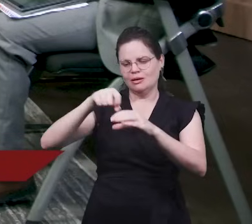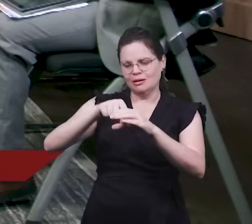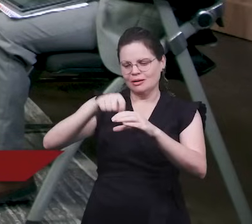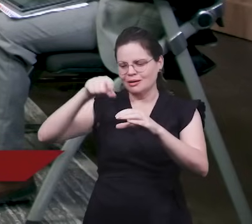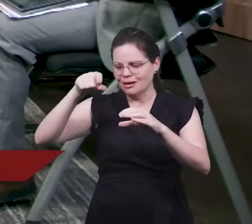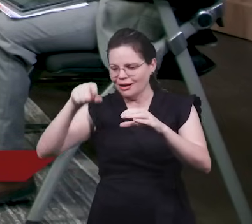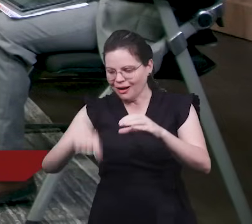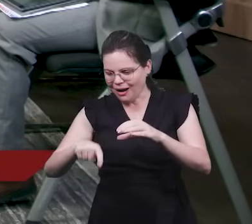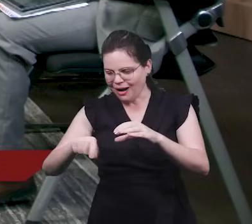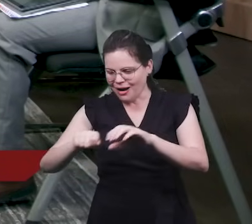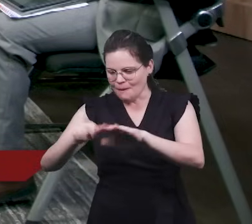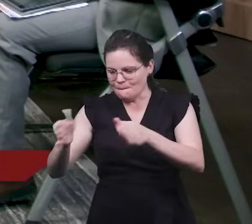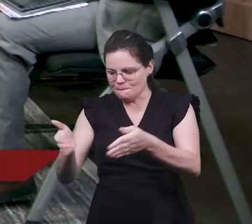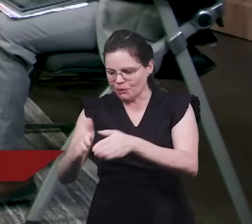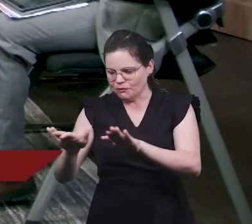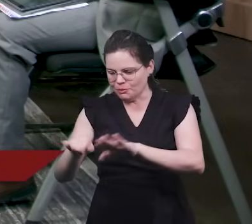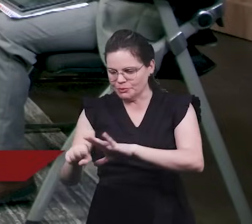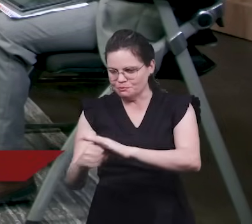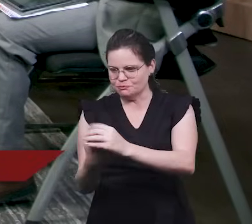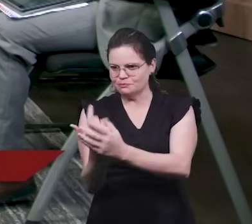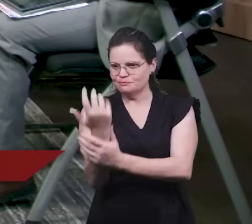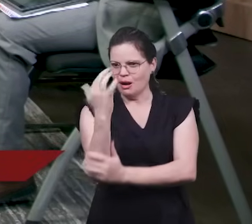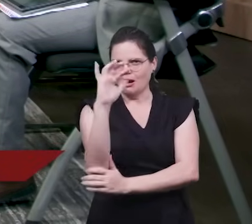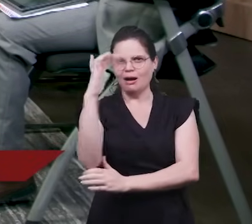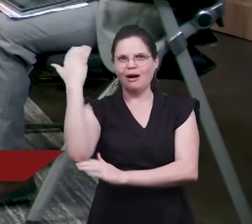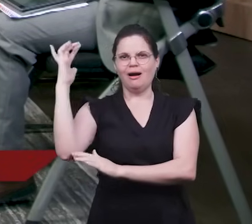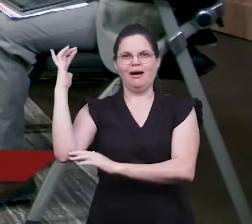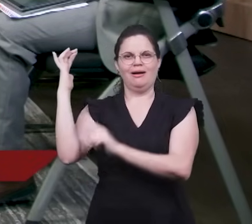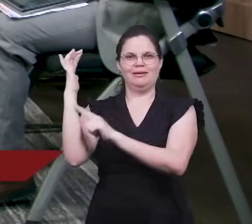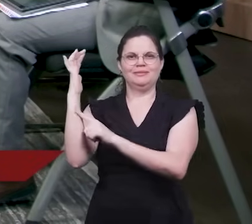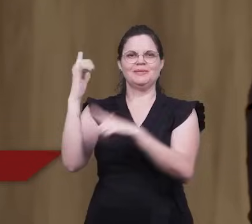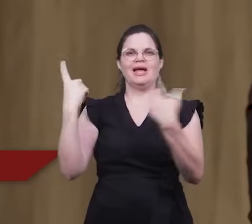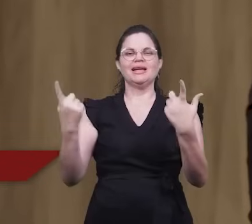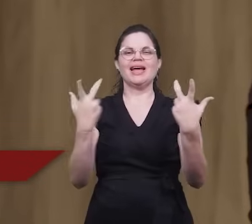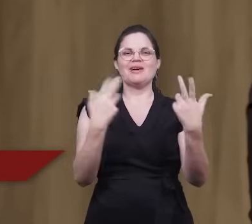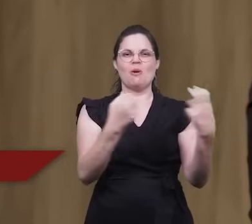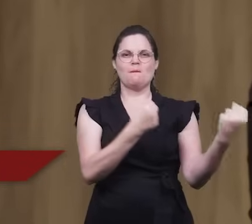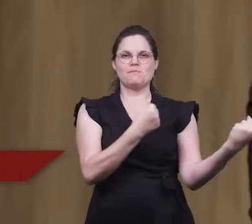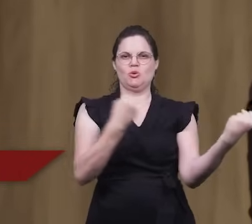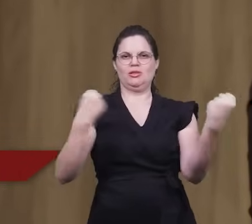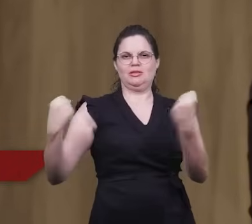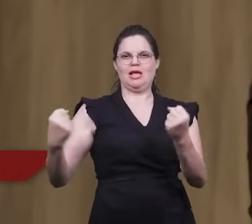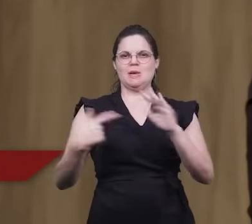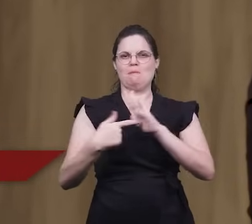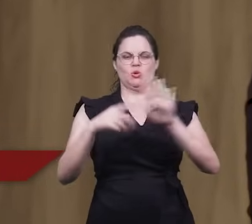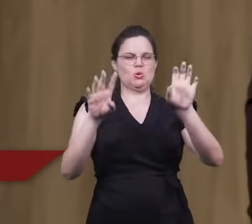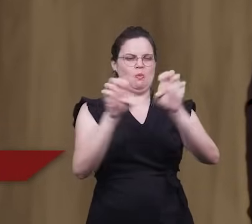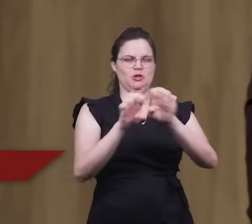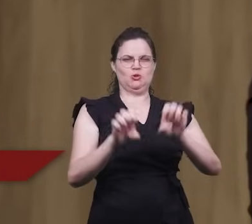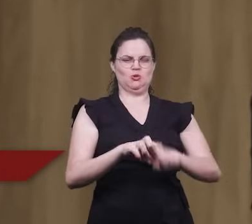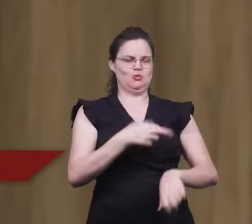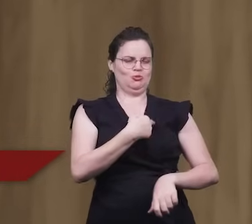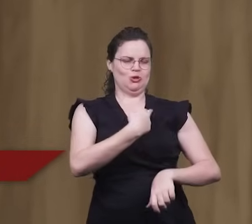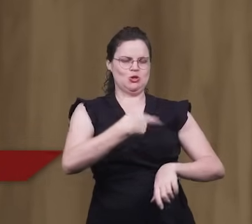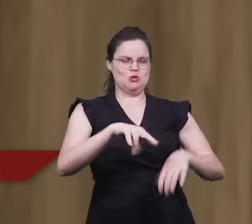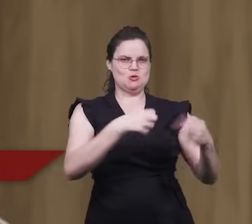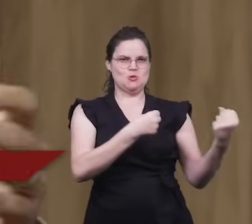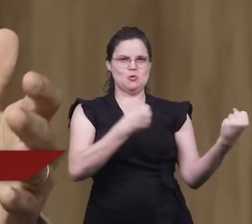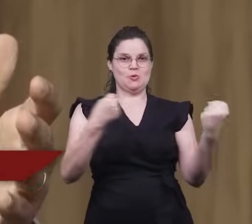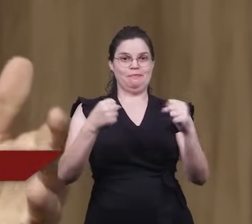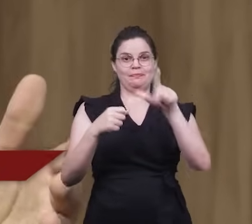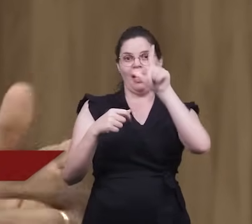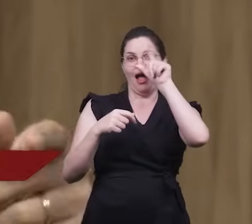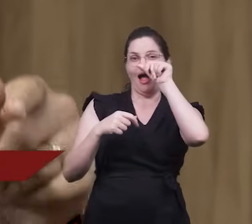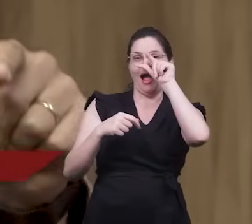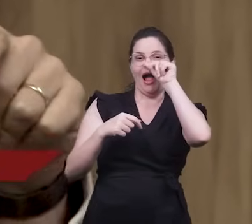que foi toda aquela estrutura religiosa, toda aquela pompa, todo aquele poder que se levantou. E as aves